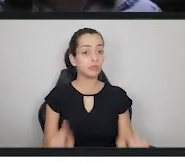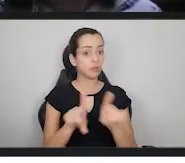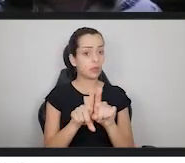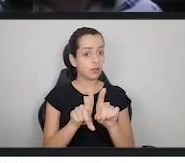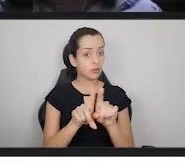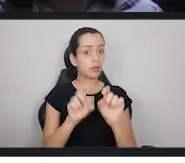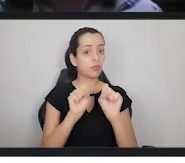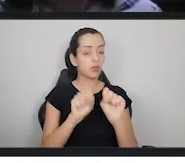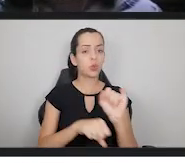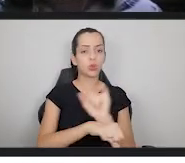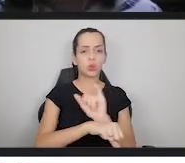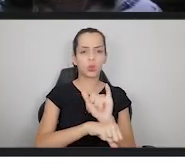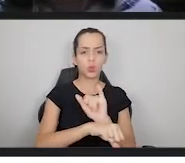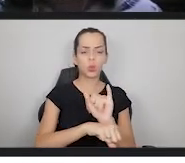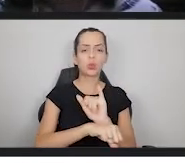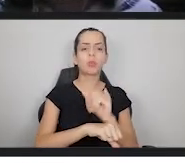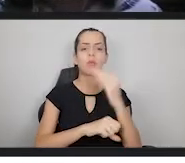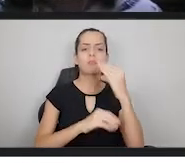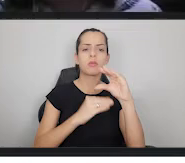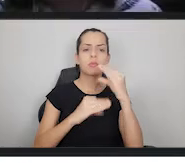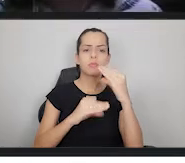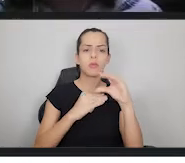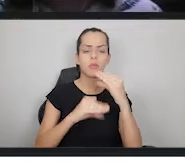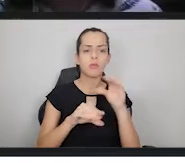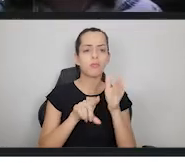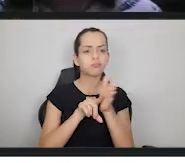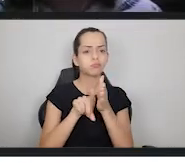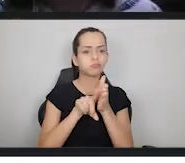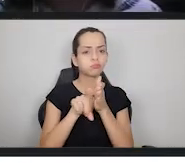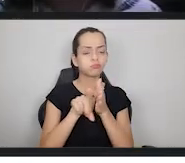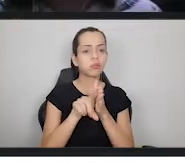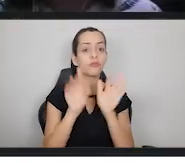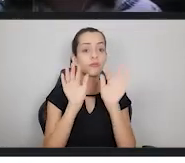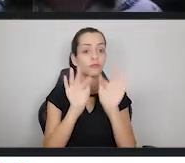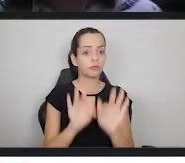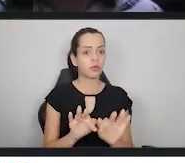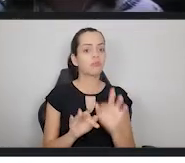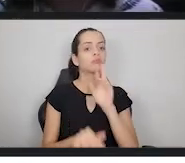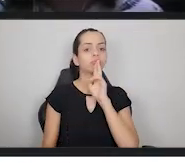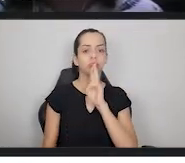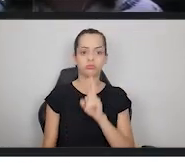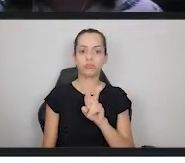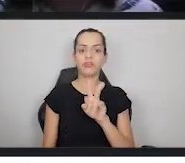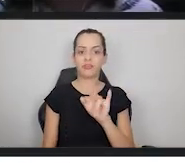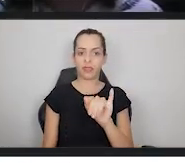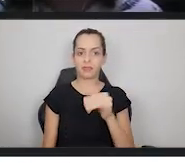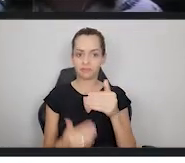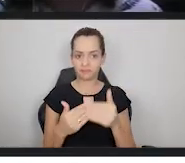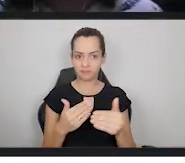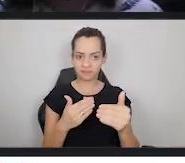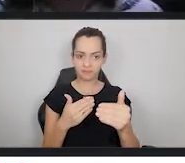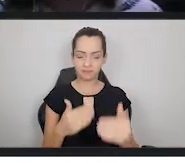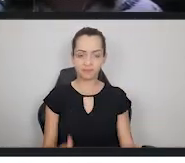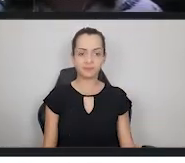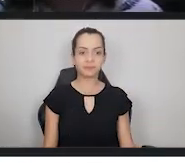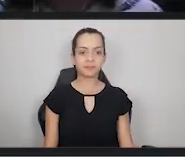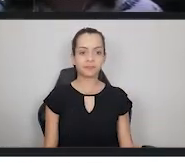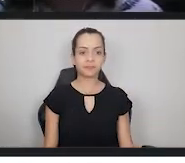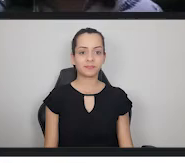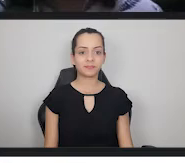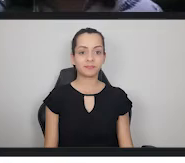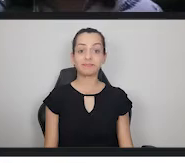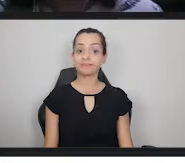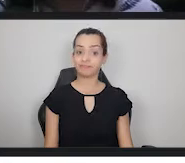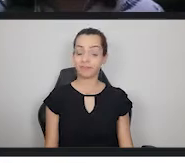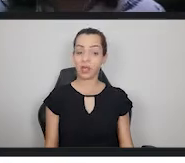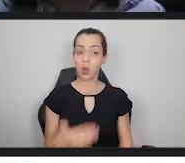perguntas no chat ao longo da palestra, que ao final serão respondidas. Pois bem, vamos dar início à palestra